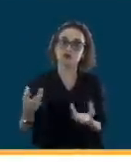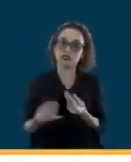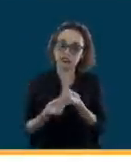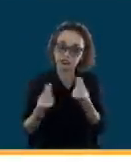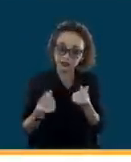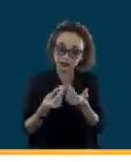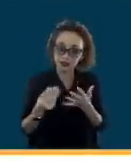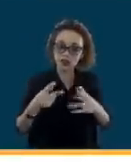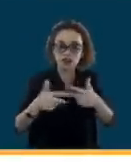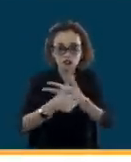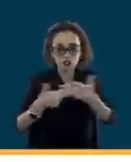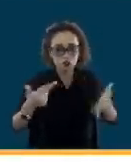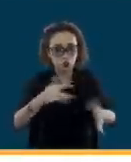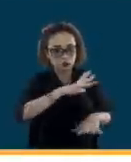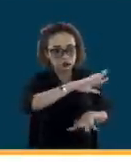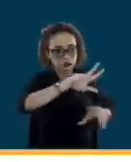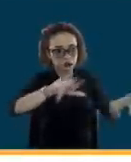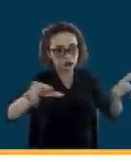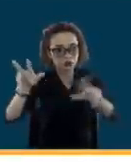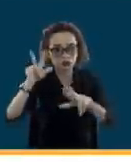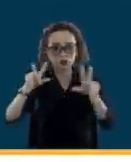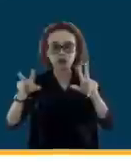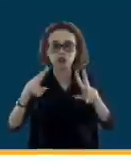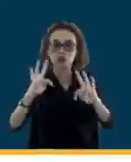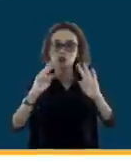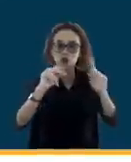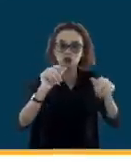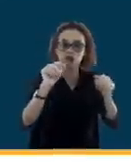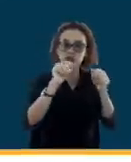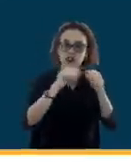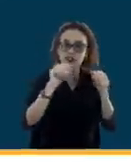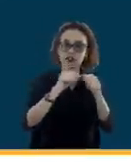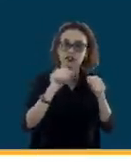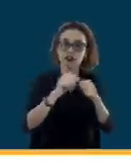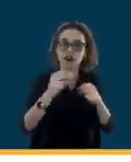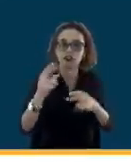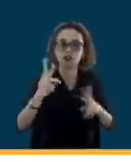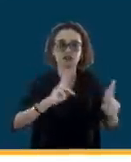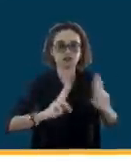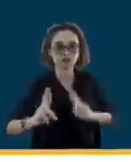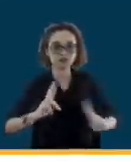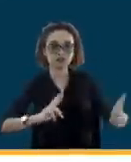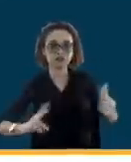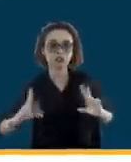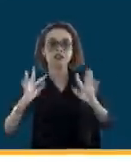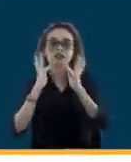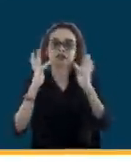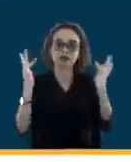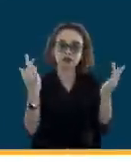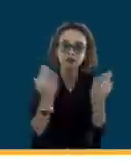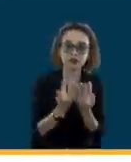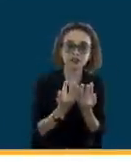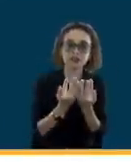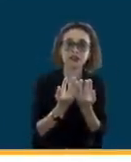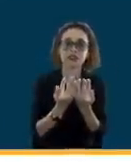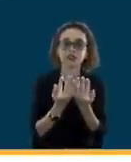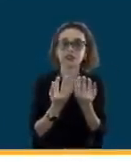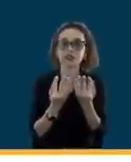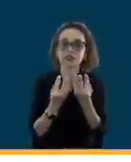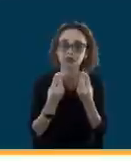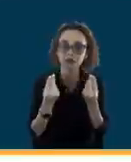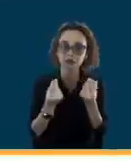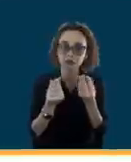nossa volta, tudo o que nós fazemos, as nossas relações, nossas famílias, nosso modo